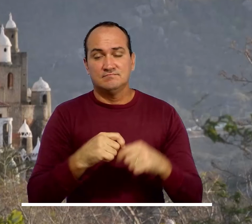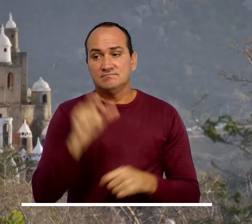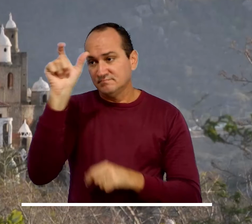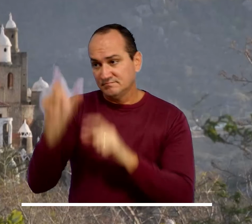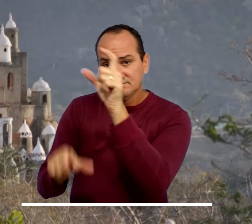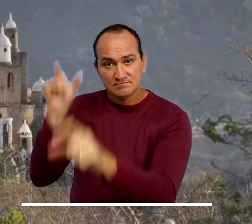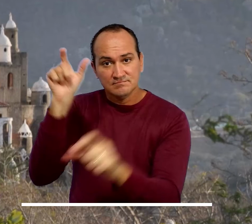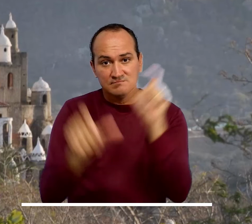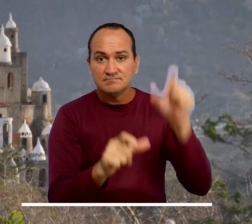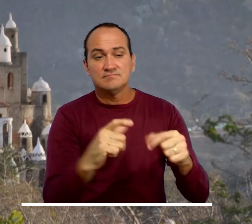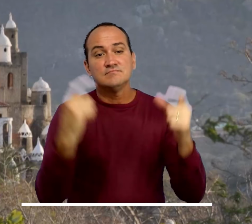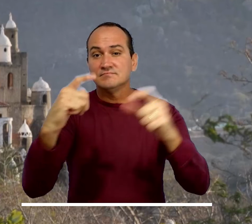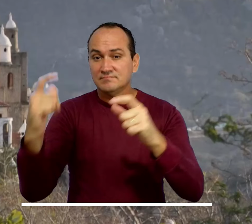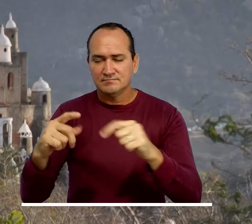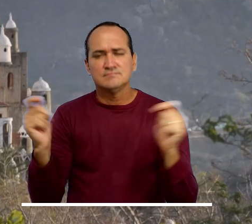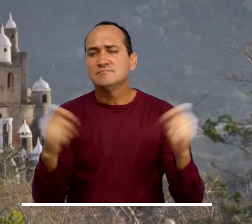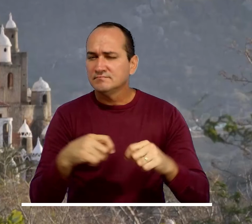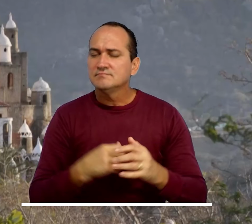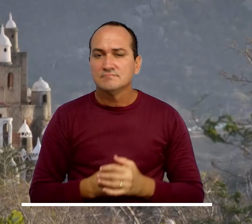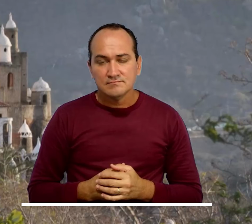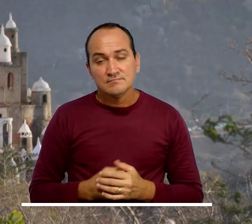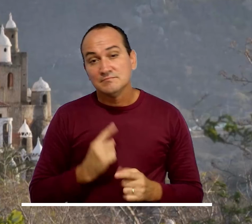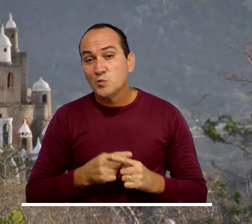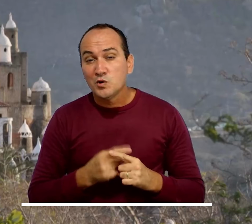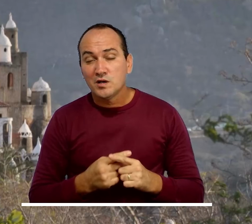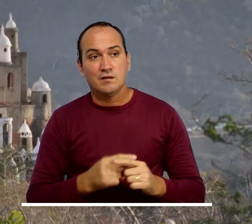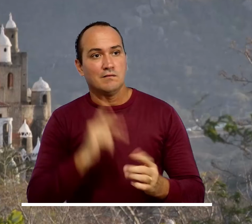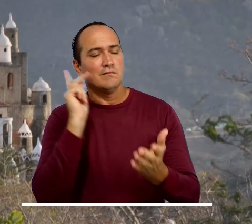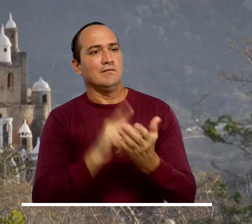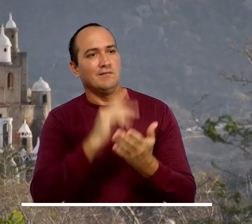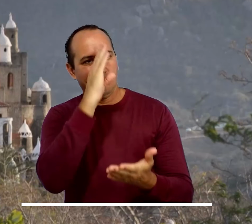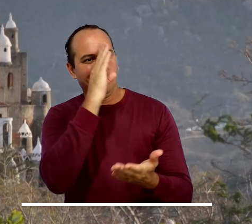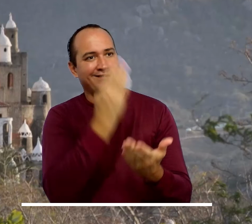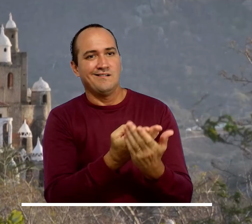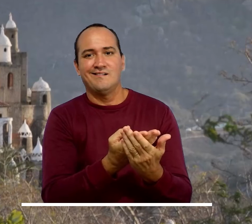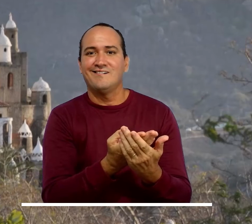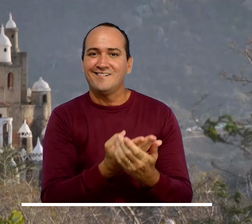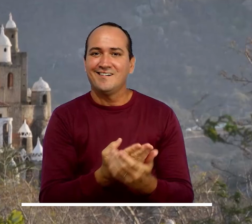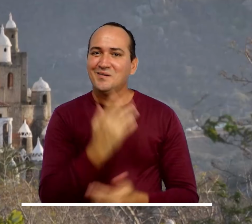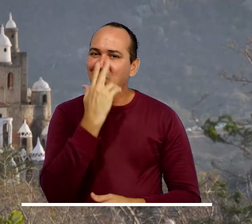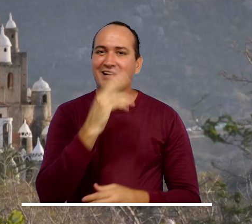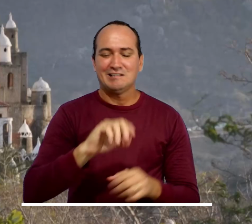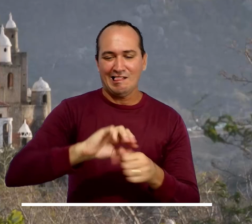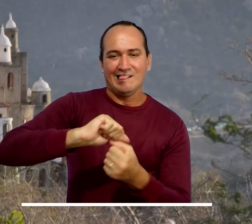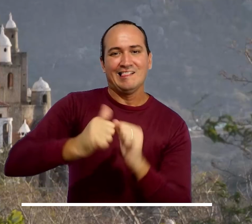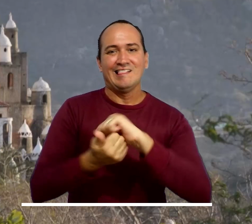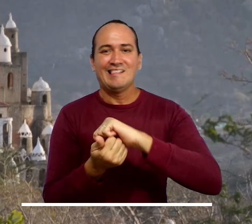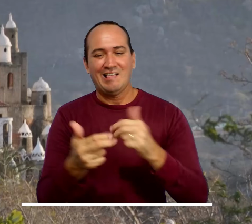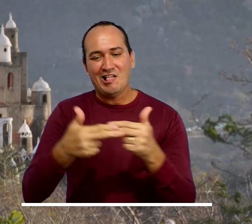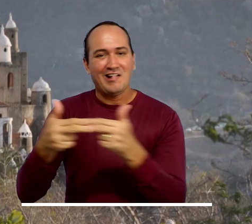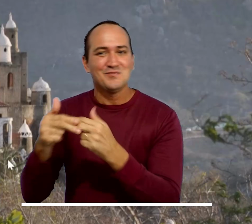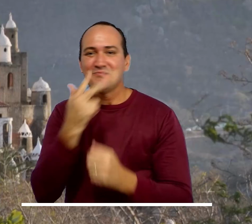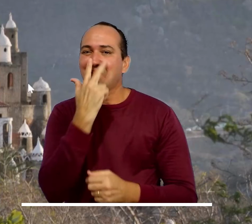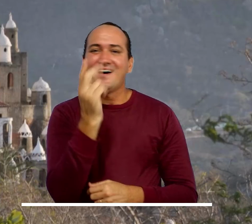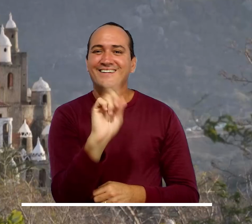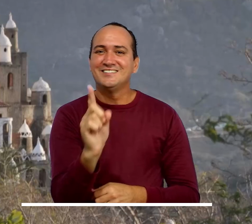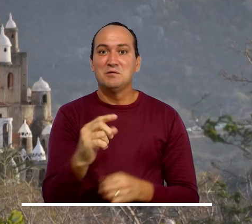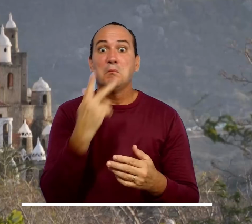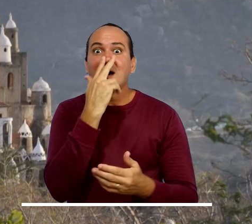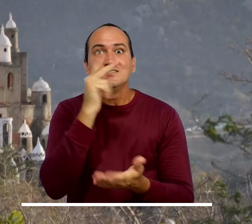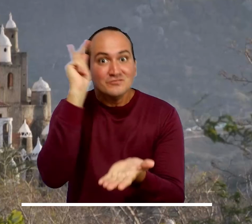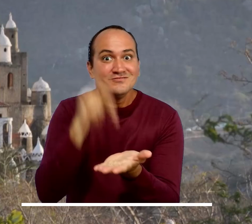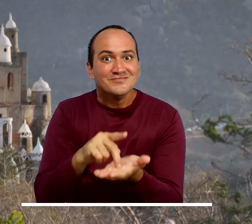atores lá mesmo na própria locação. Então, portanto, você conseguiria acreditar, o público conseguiria acreditar, por exemplo, que esse castelo estaria no litoral e